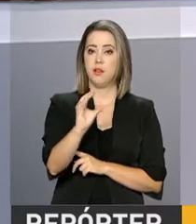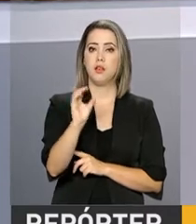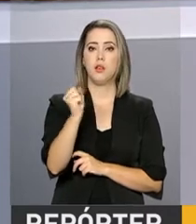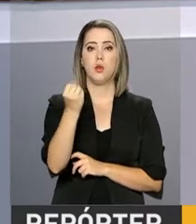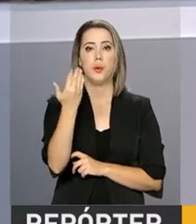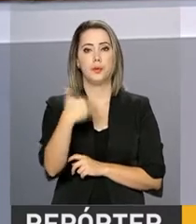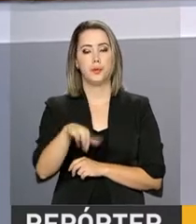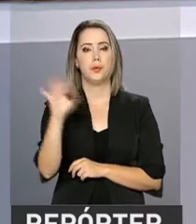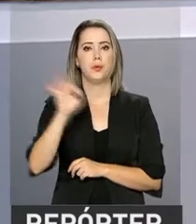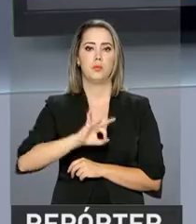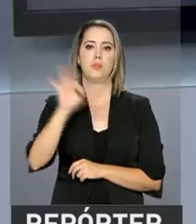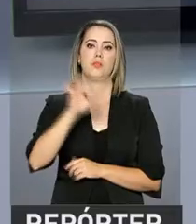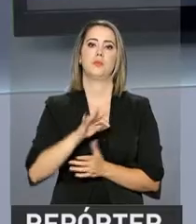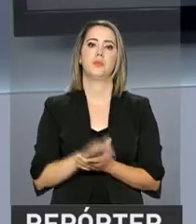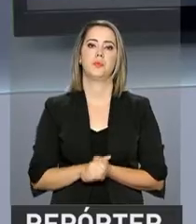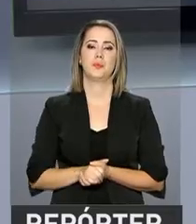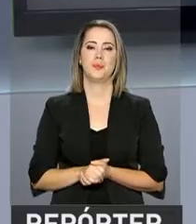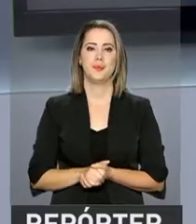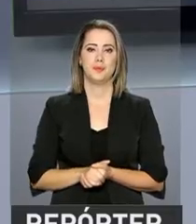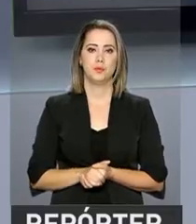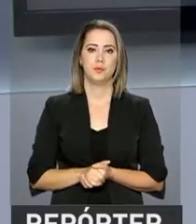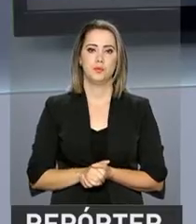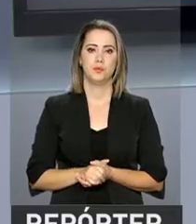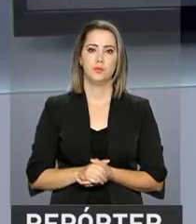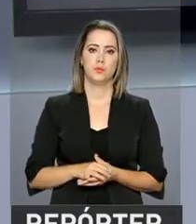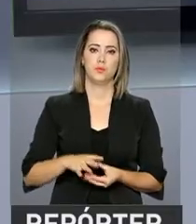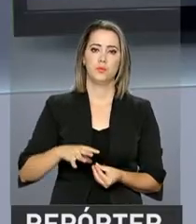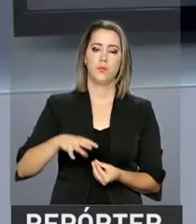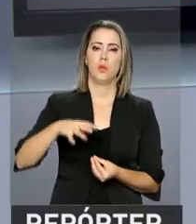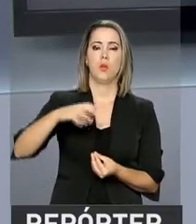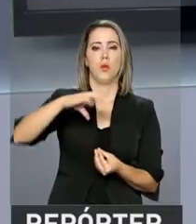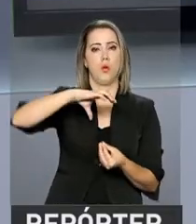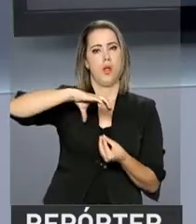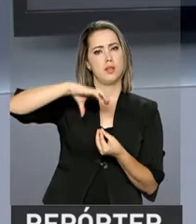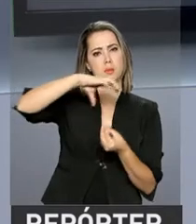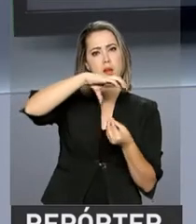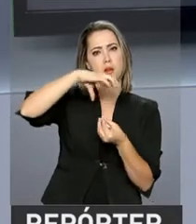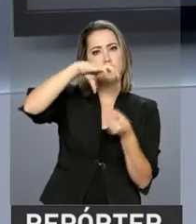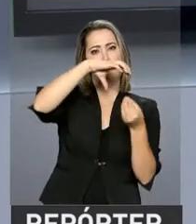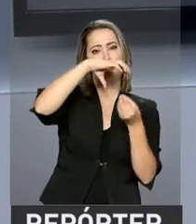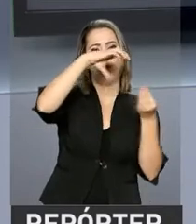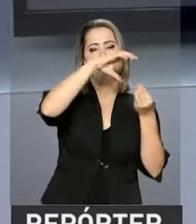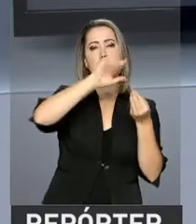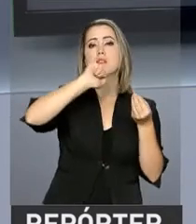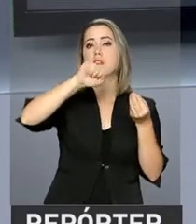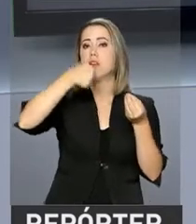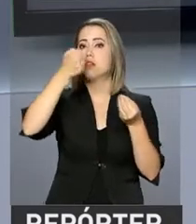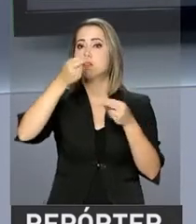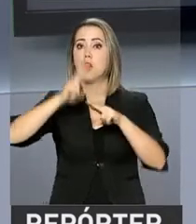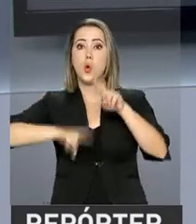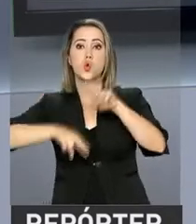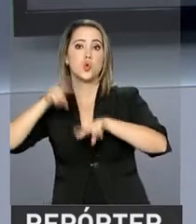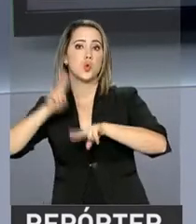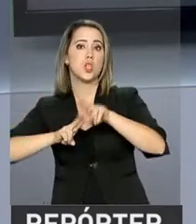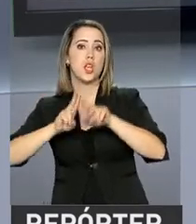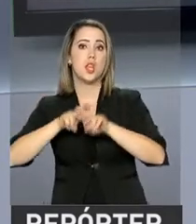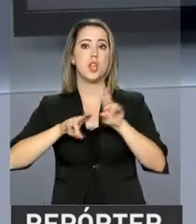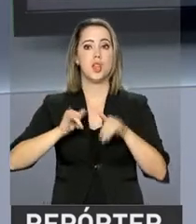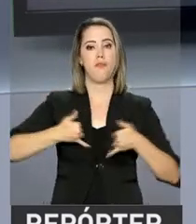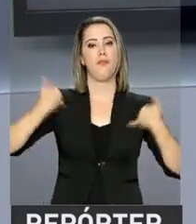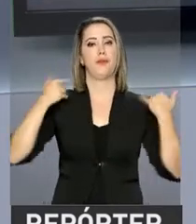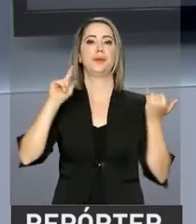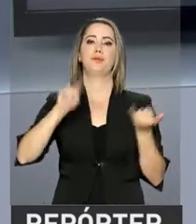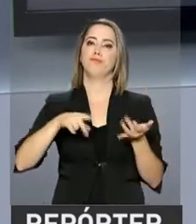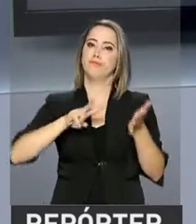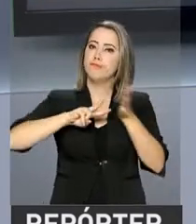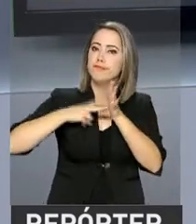meio por cento os balões que são símbolos das festas juninas no brasil representa um perigo